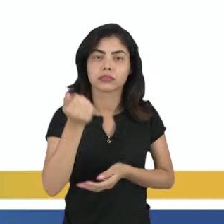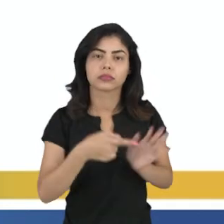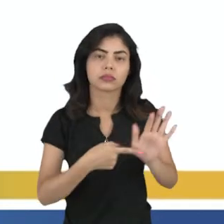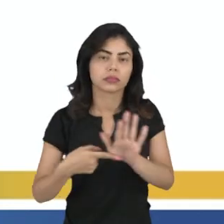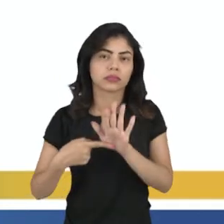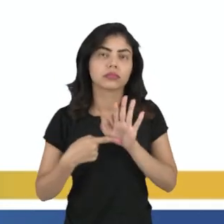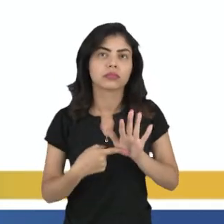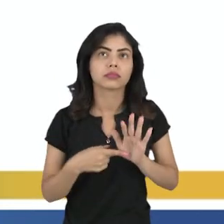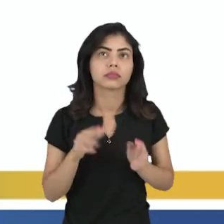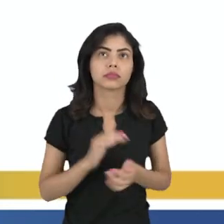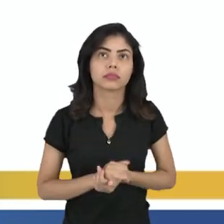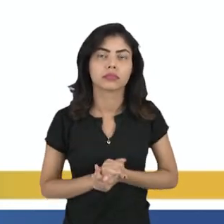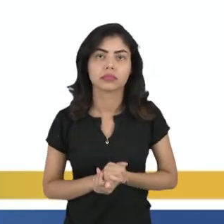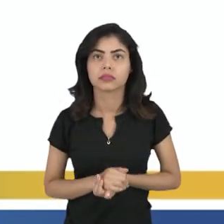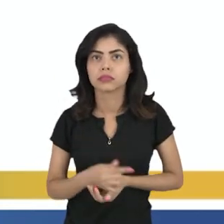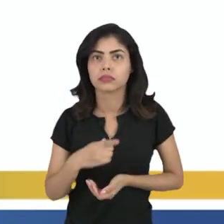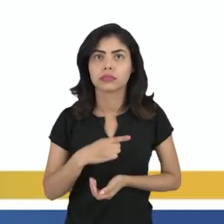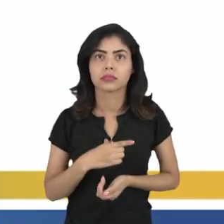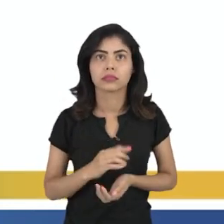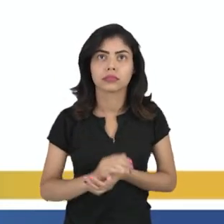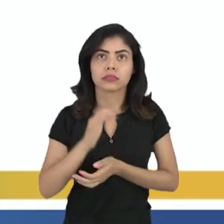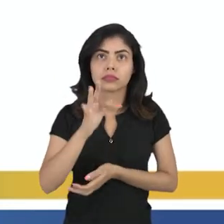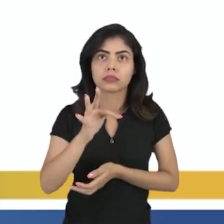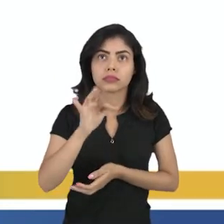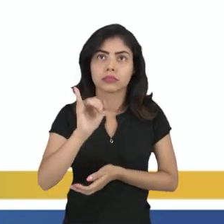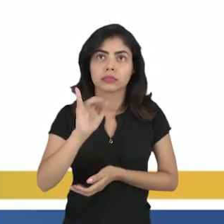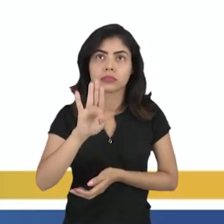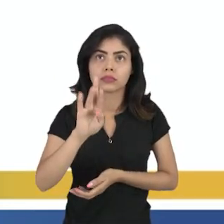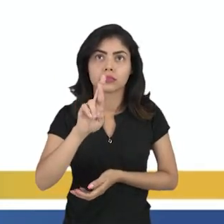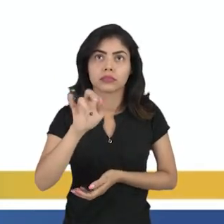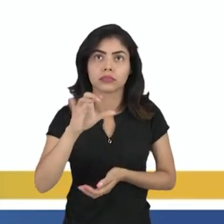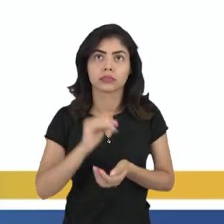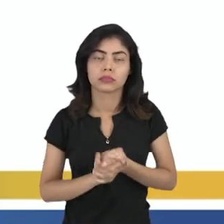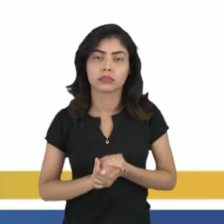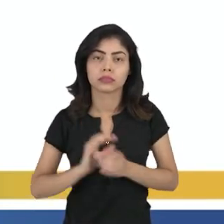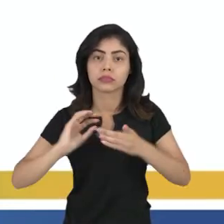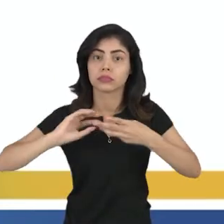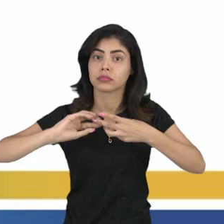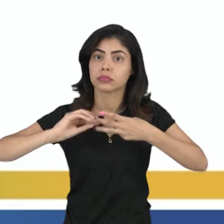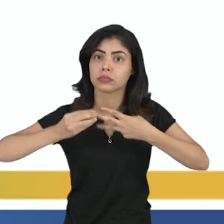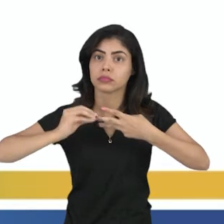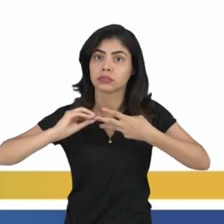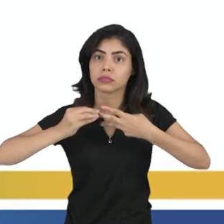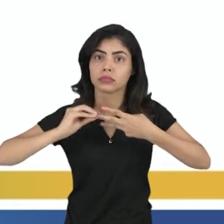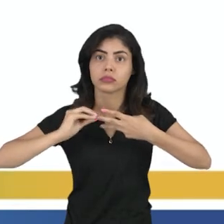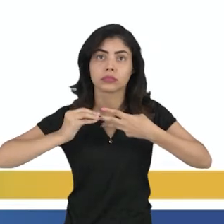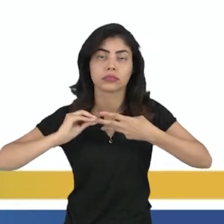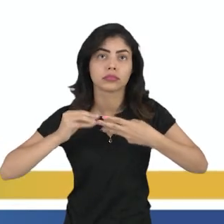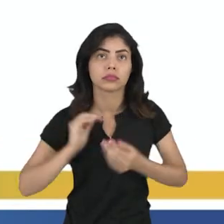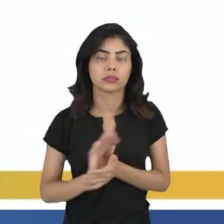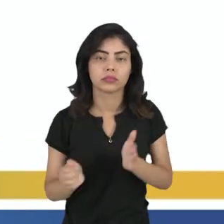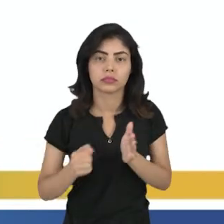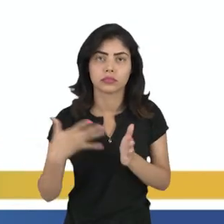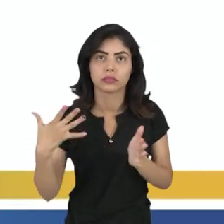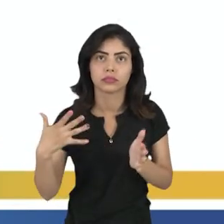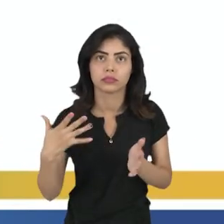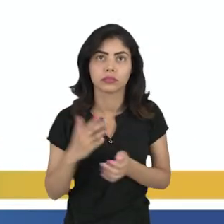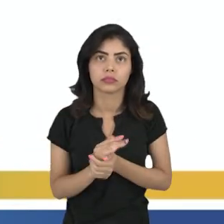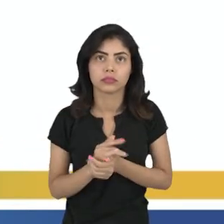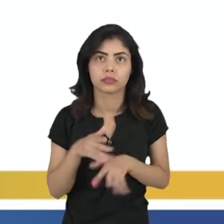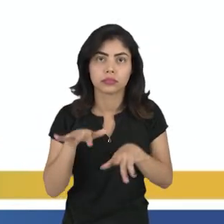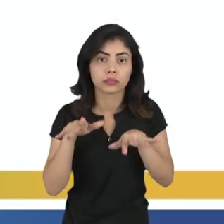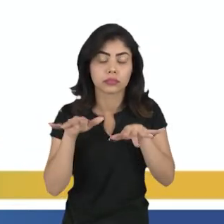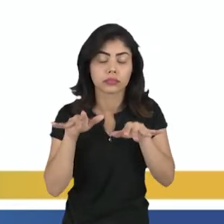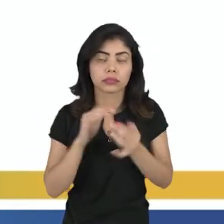destacar também que elas têm fíbrias, tá? Elas têm células aí que têm muitos